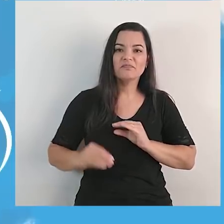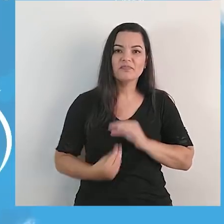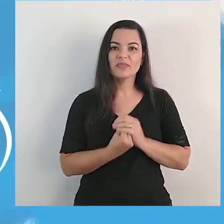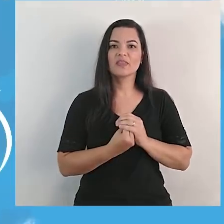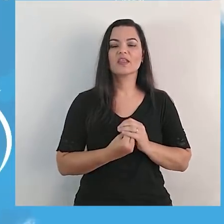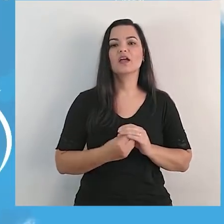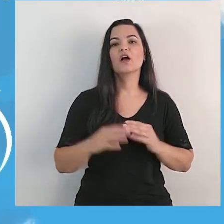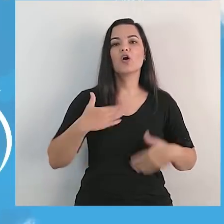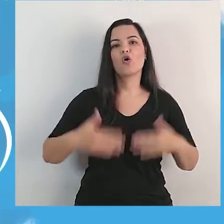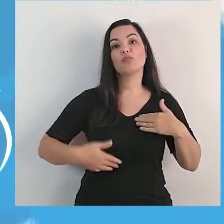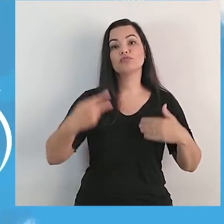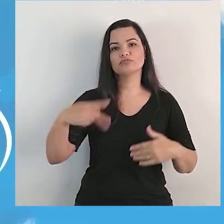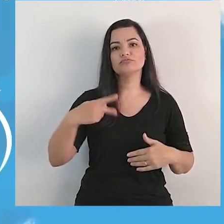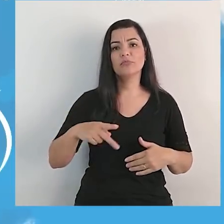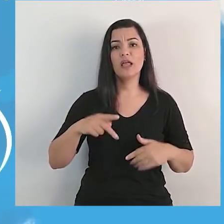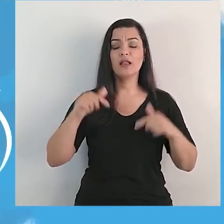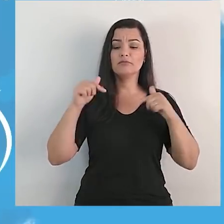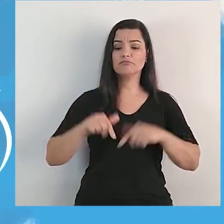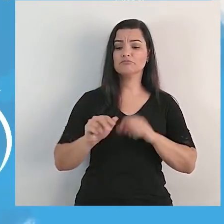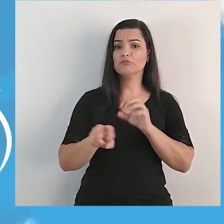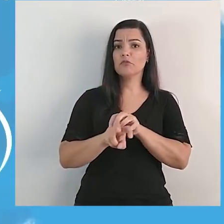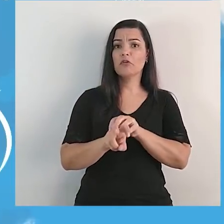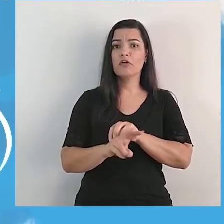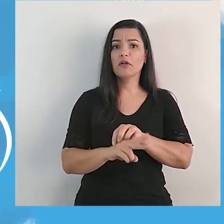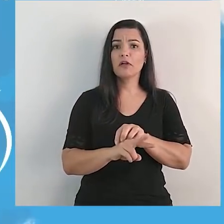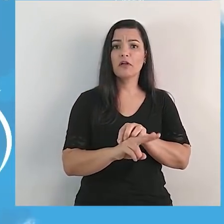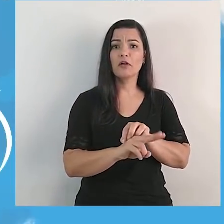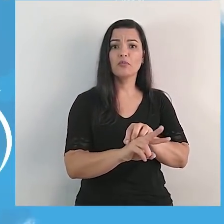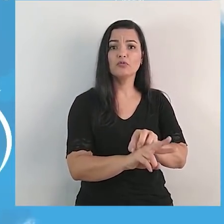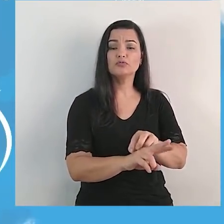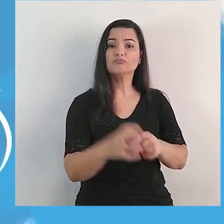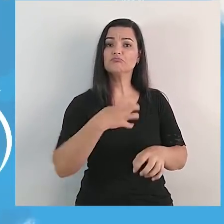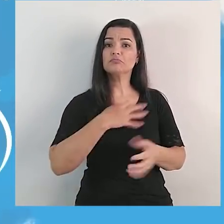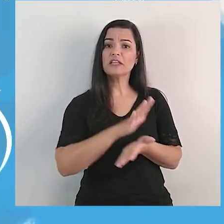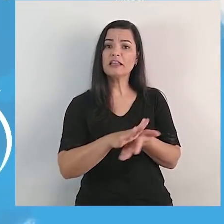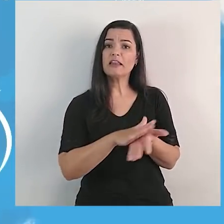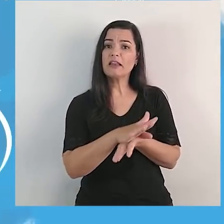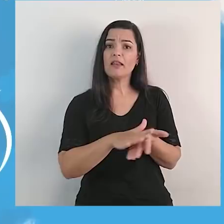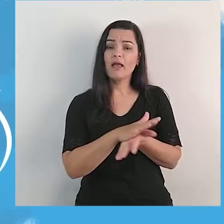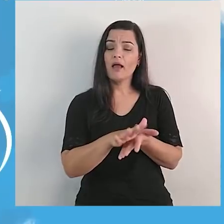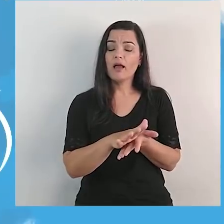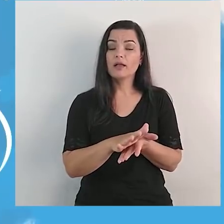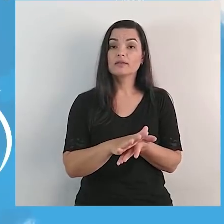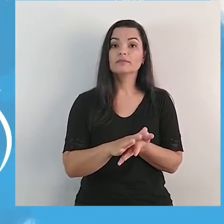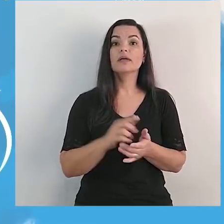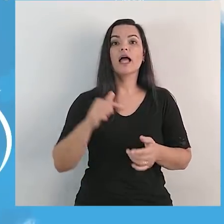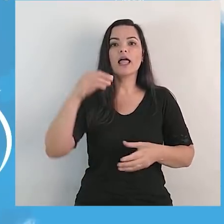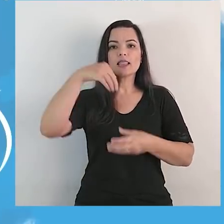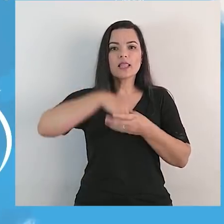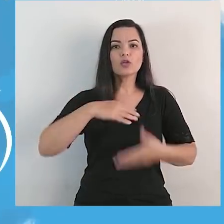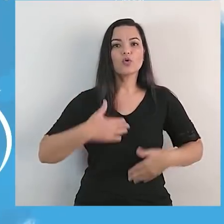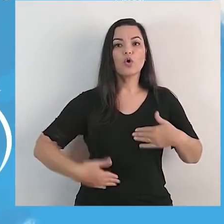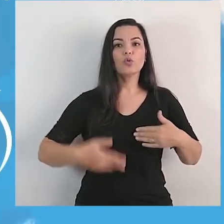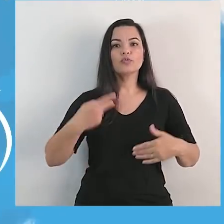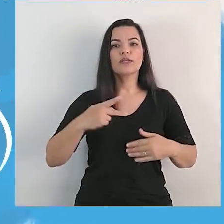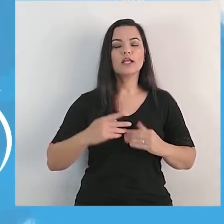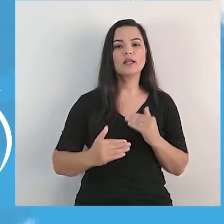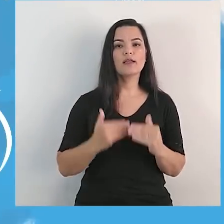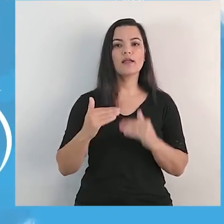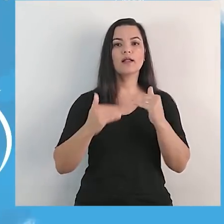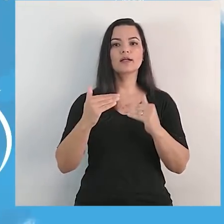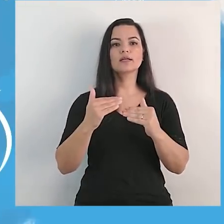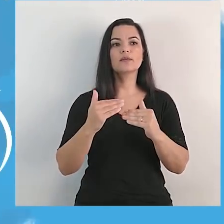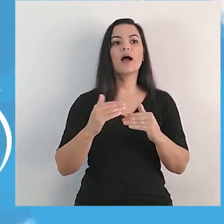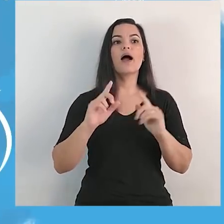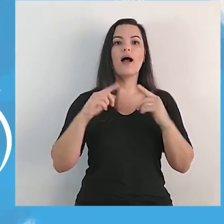vai crescer, vai se desenvolver e vai formar um outro estágio do parasita